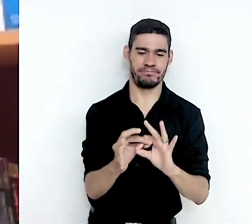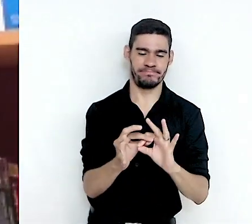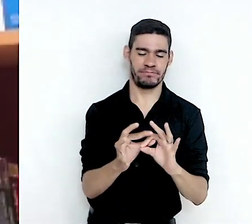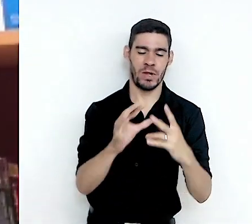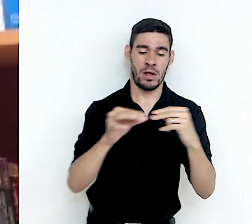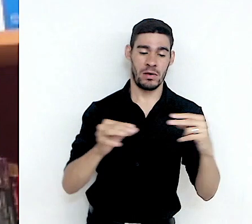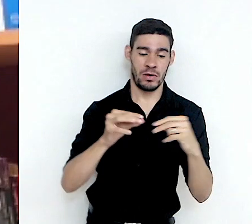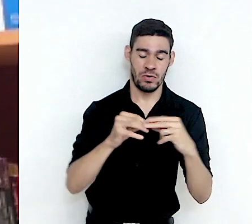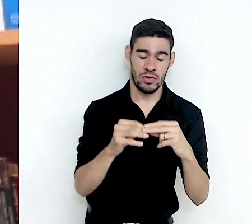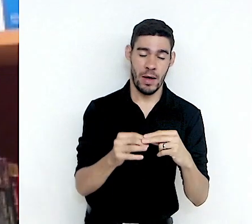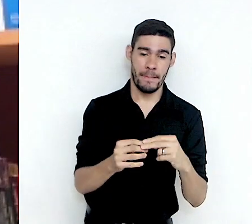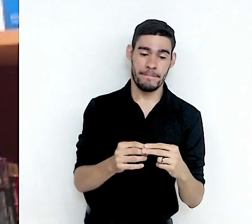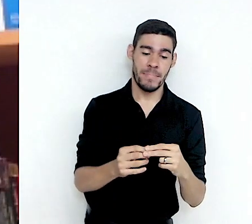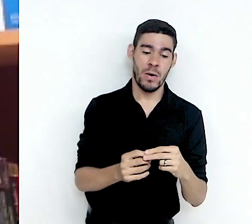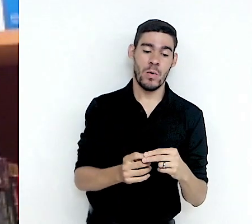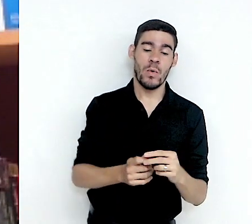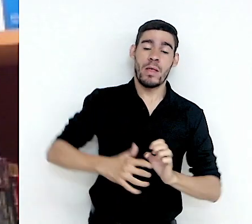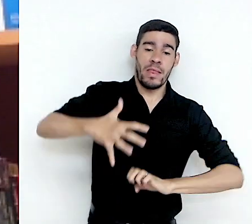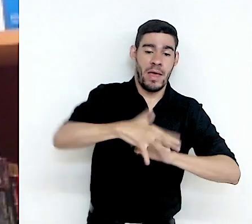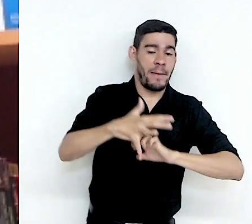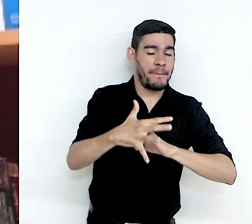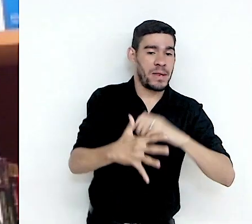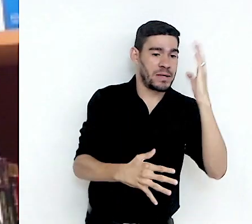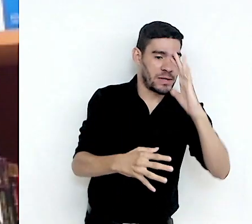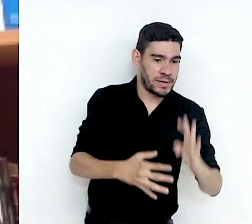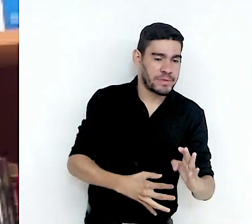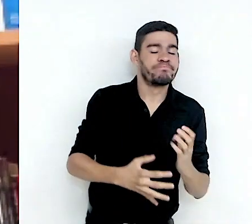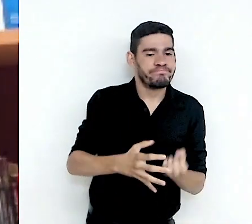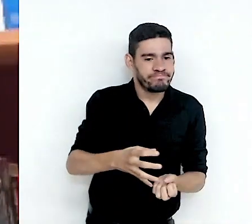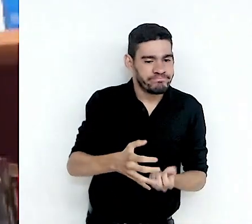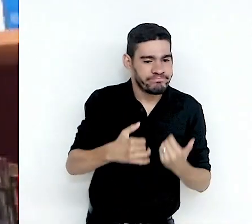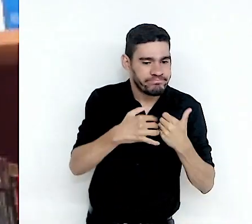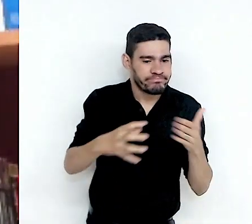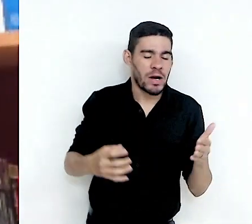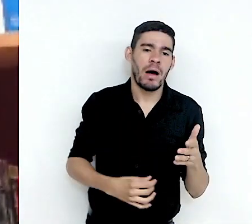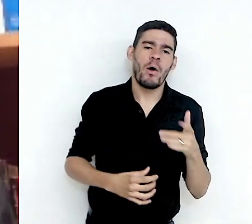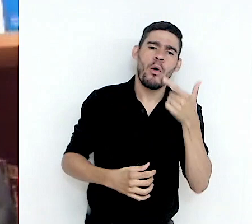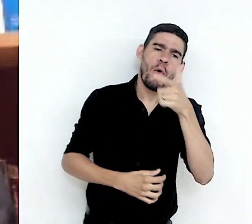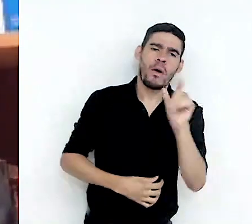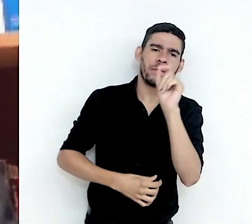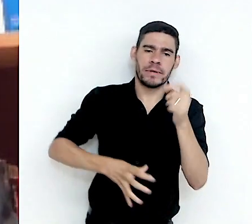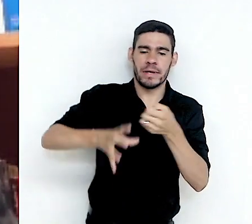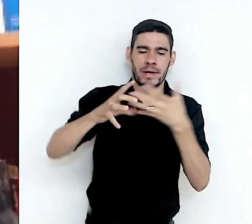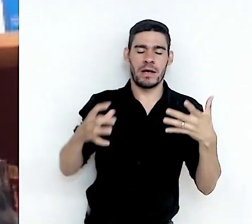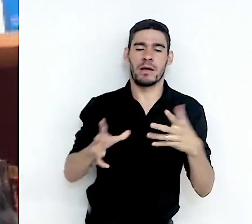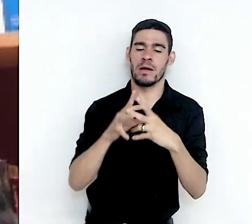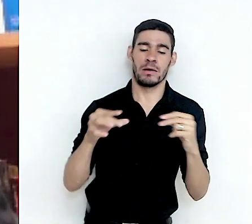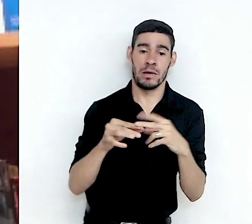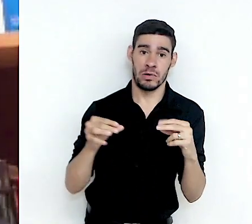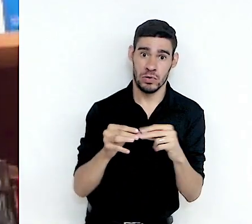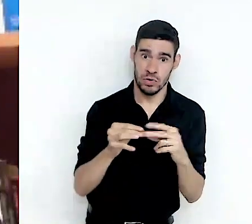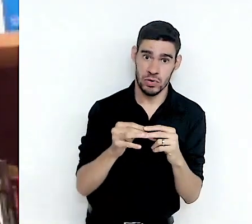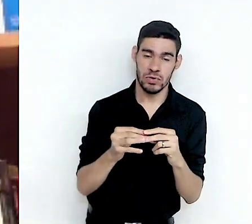japonesas instaladas no Brasil então nós temos outro outro aspecto que começou não o Japão